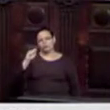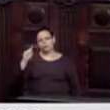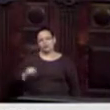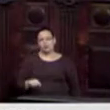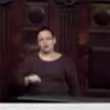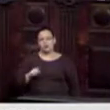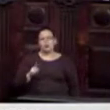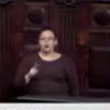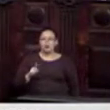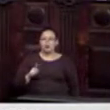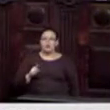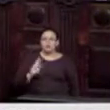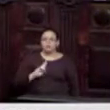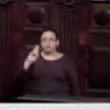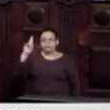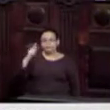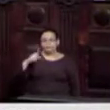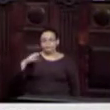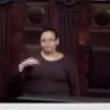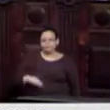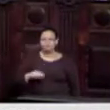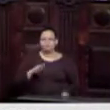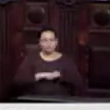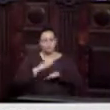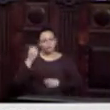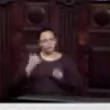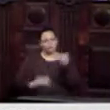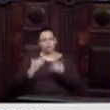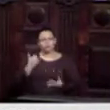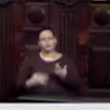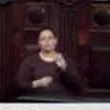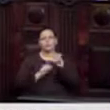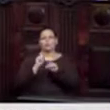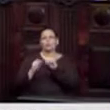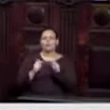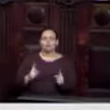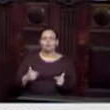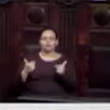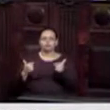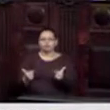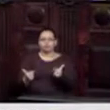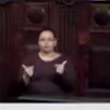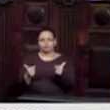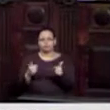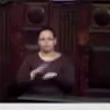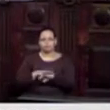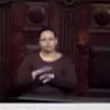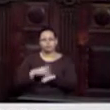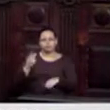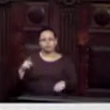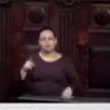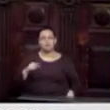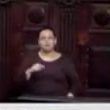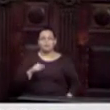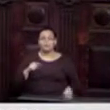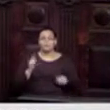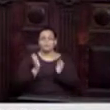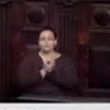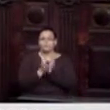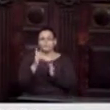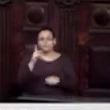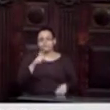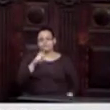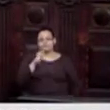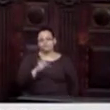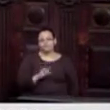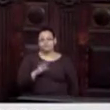PM esclarecer esses fatos e dizer que atitudes estão tomando. Portanto, a bancada do Partido dos